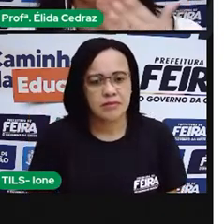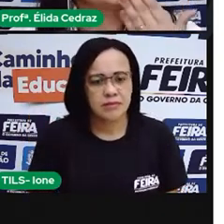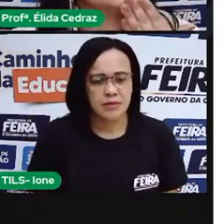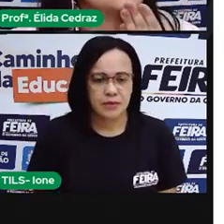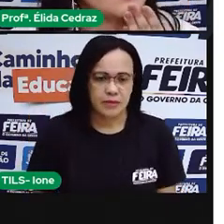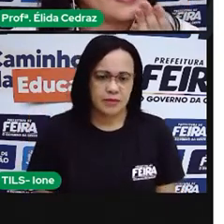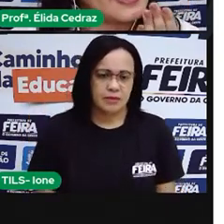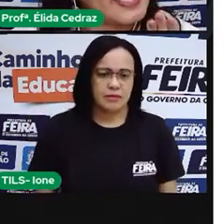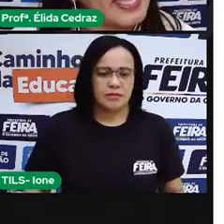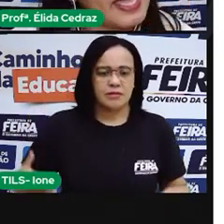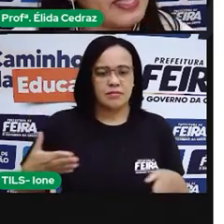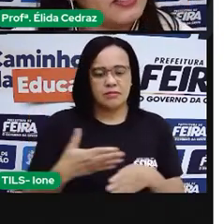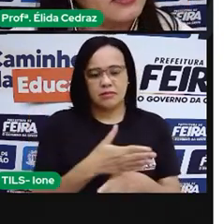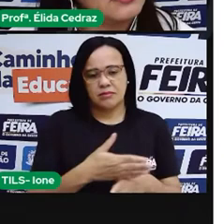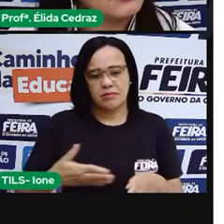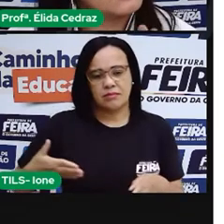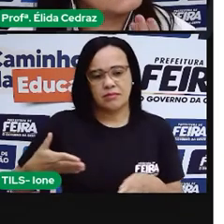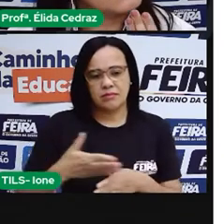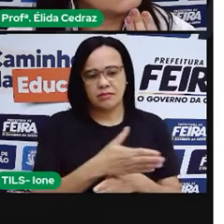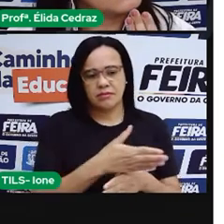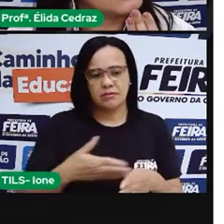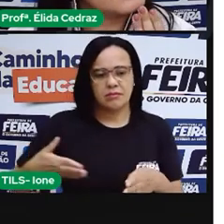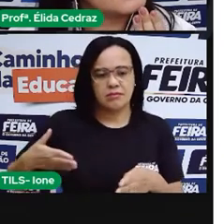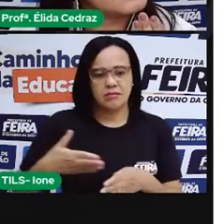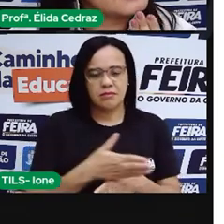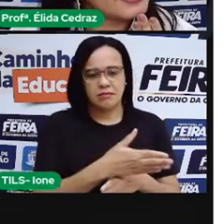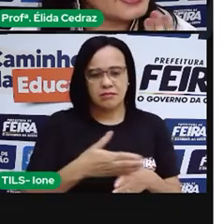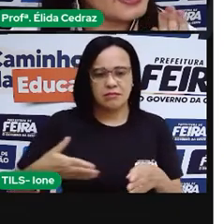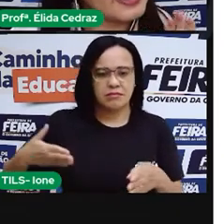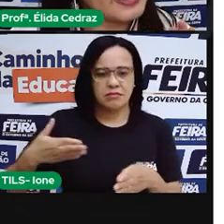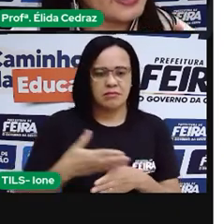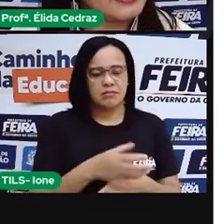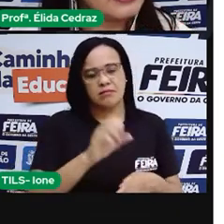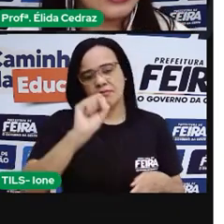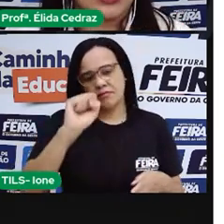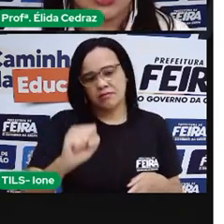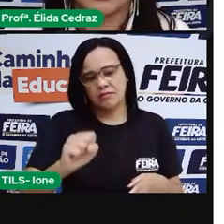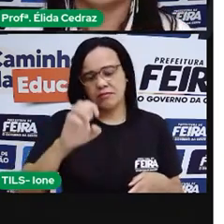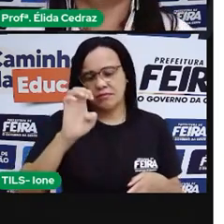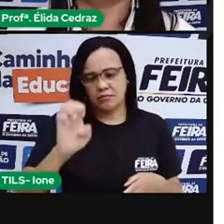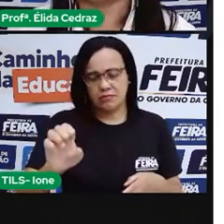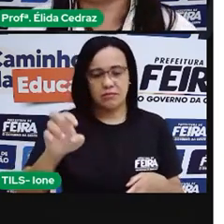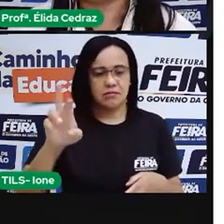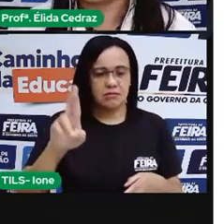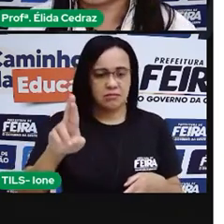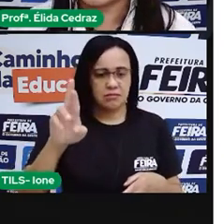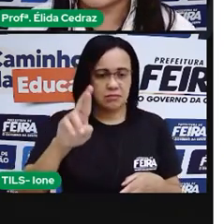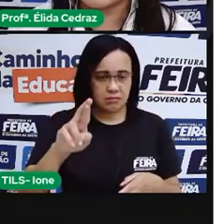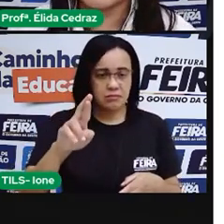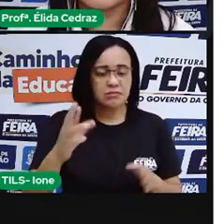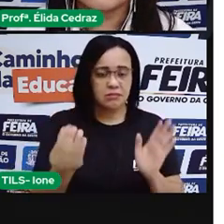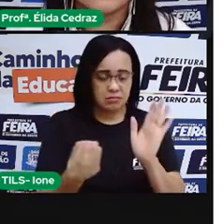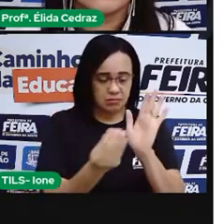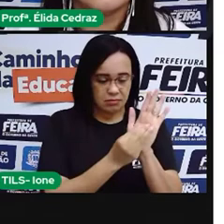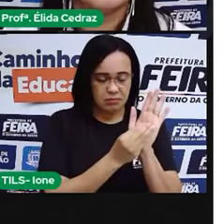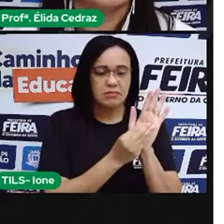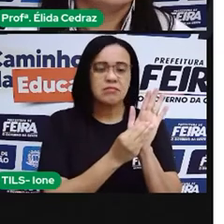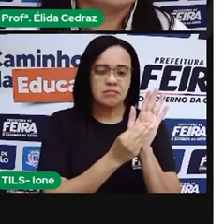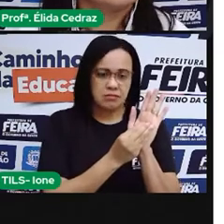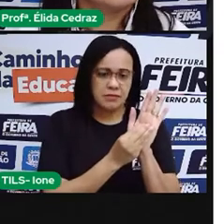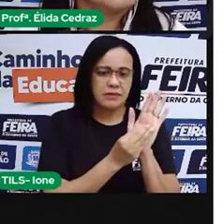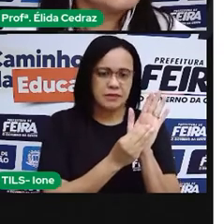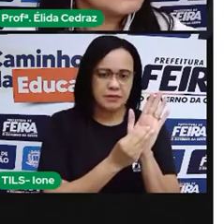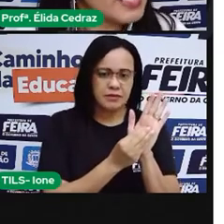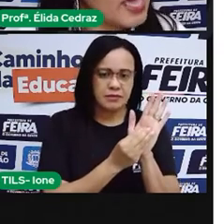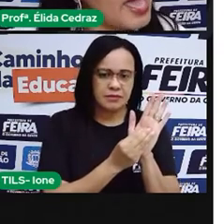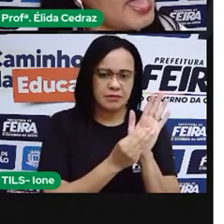Então, serra, ó, serra, dois R's.